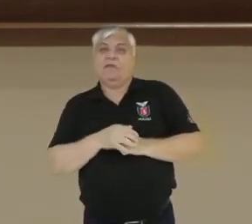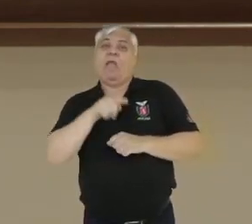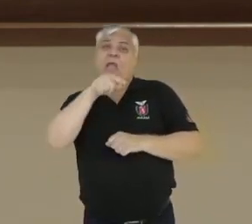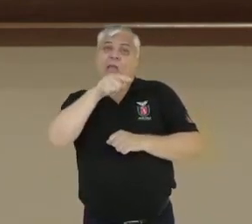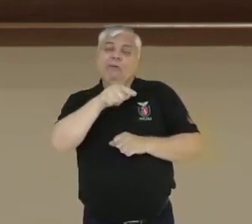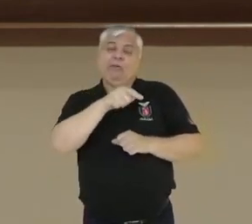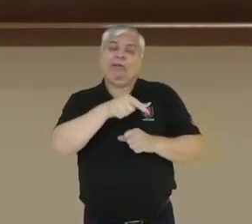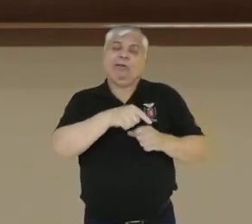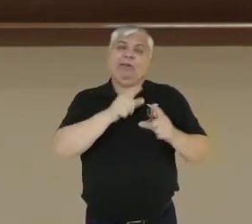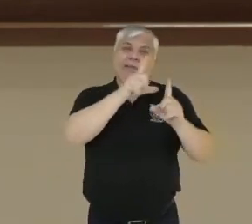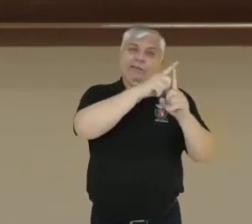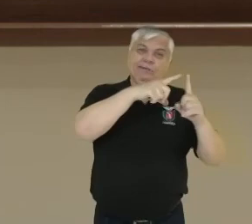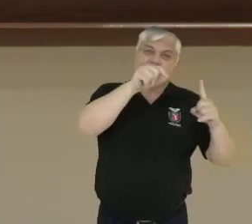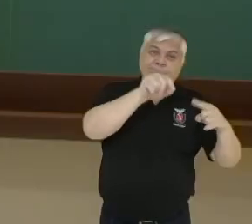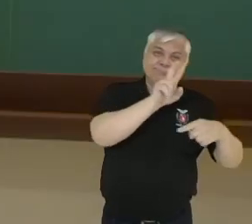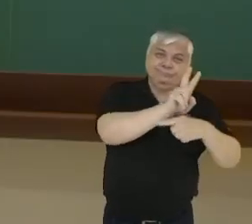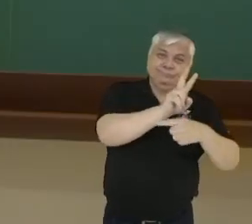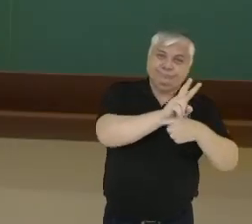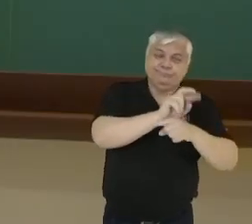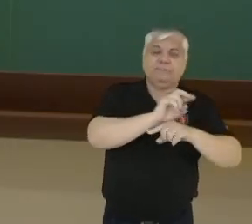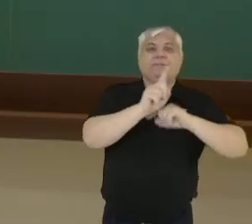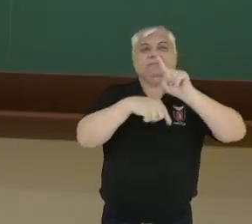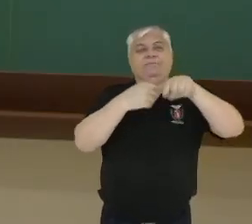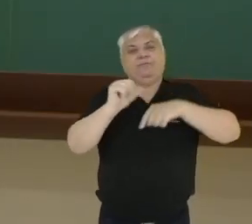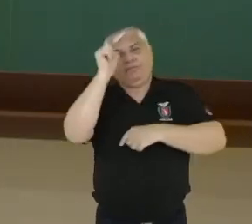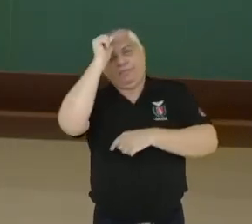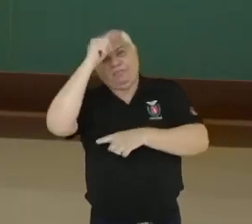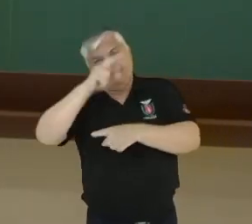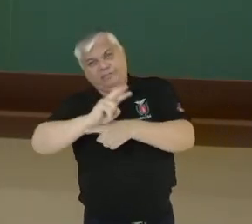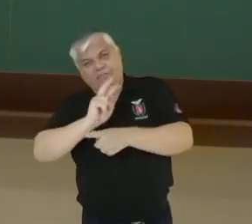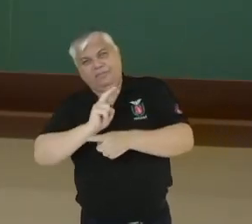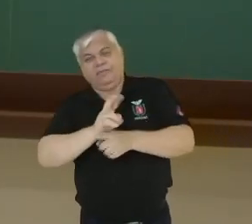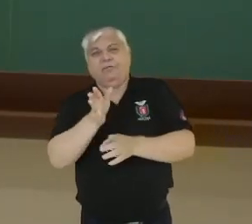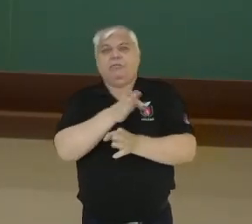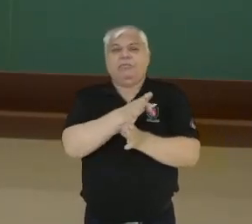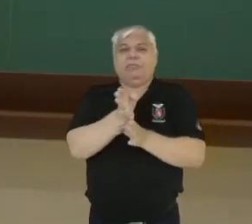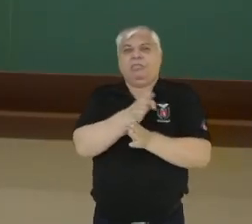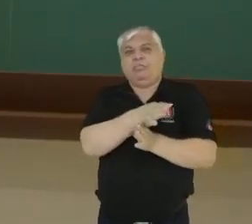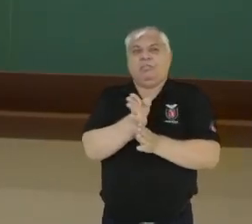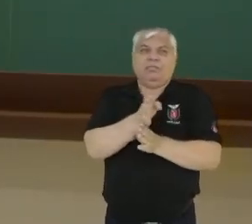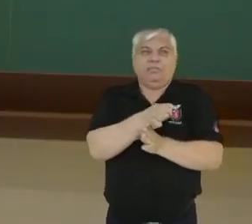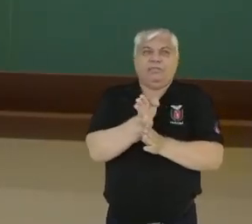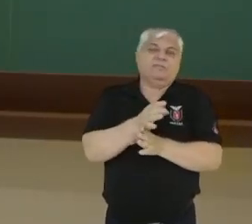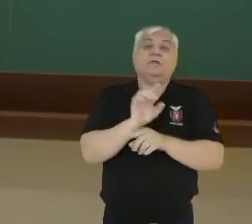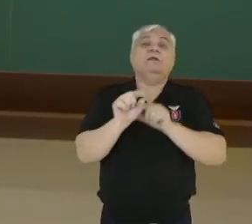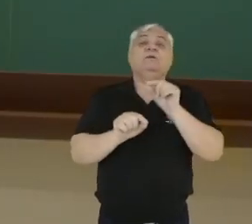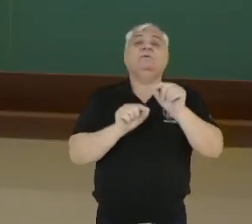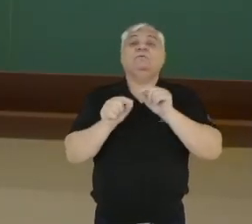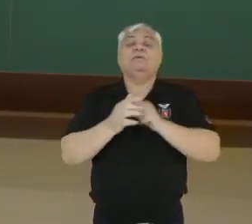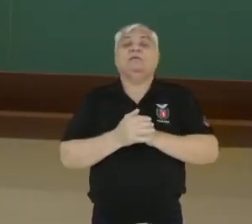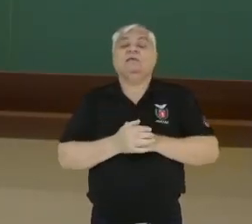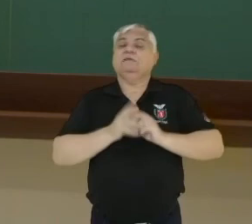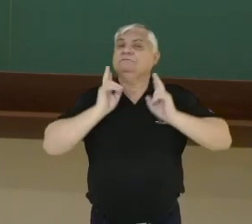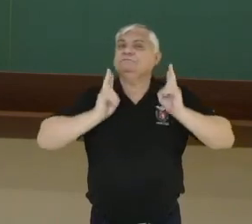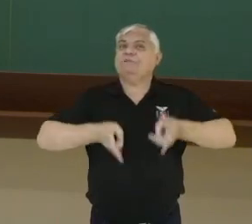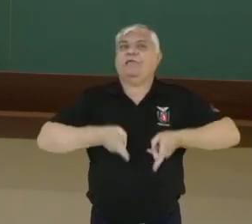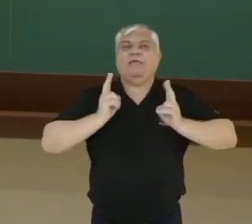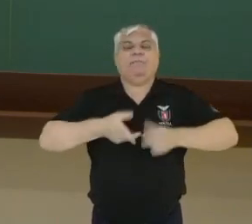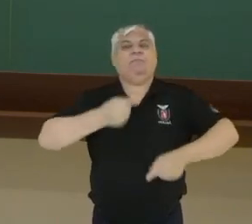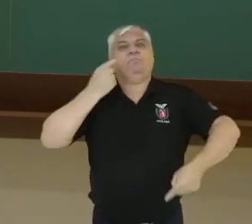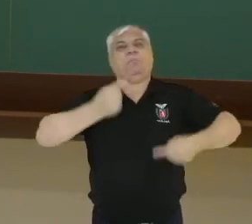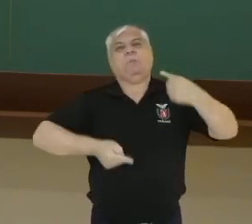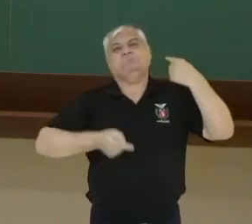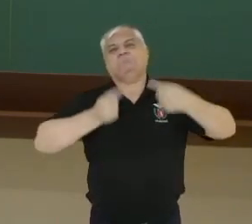posse indiana. Dessa forma, logicamente, este trânsito remete a sempre uma discussão e